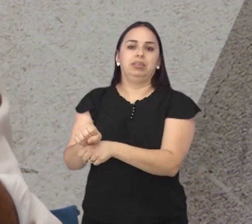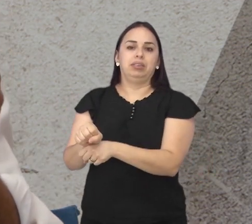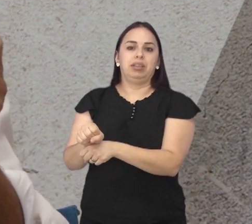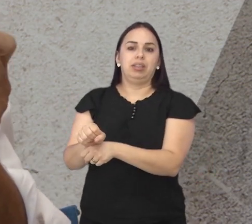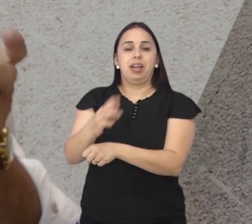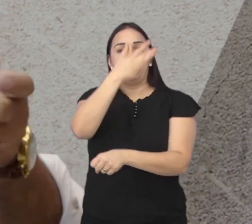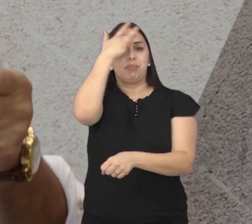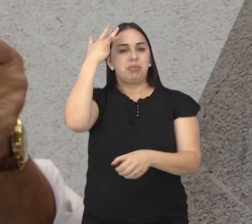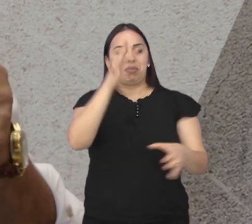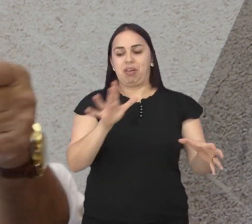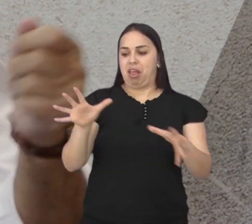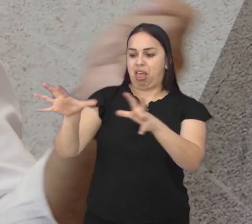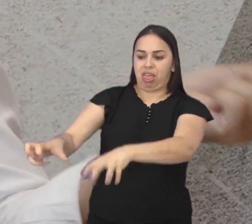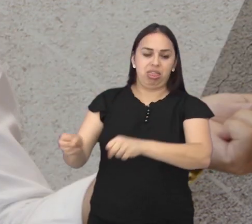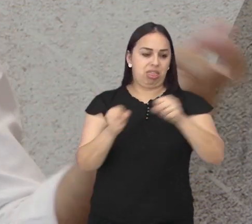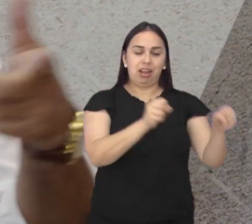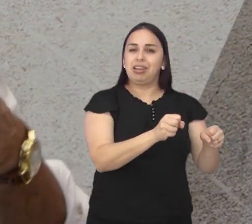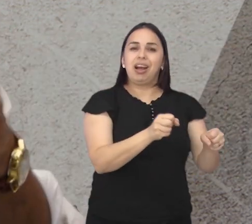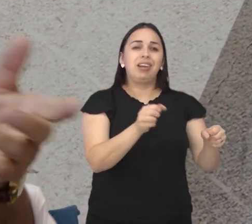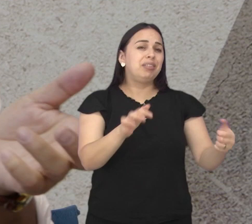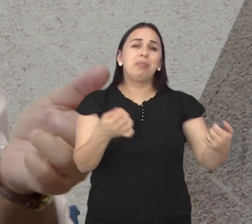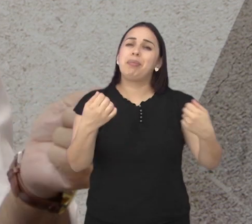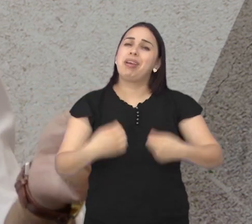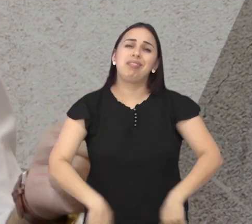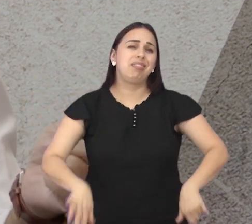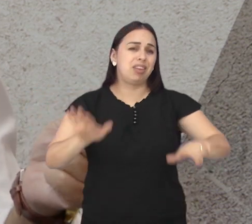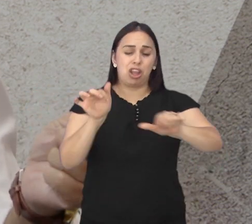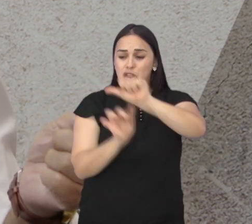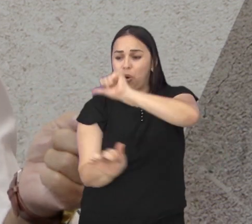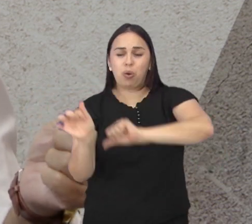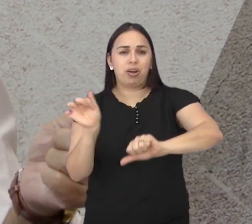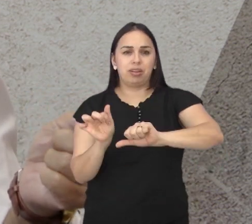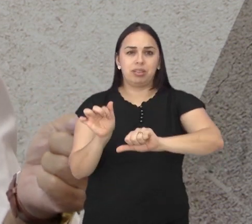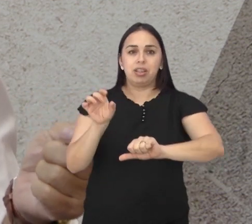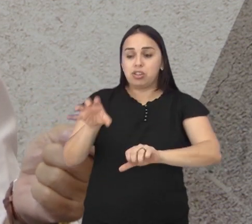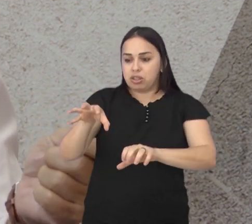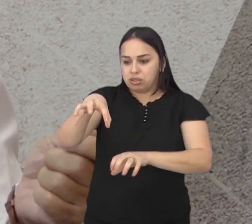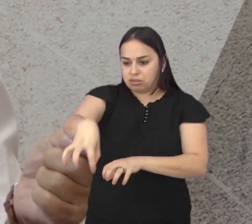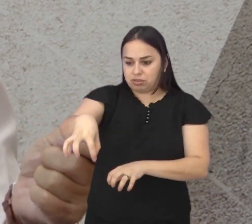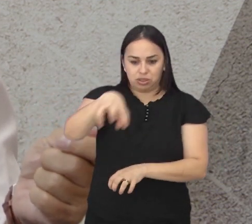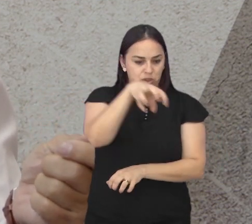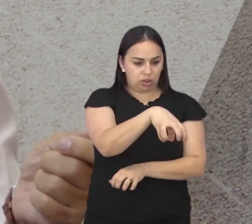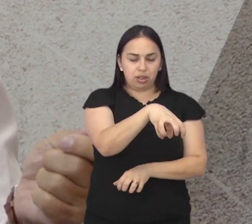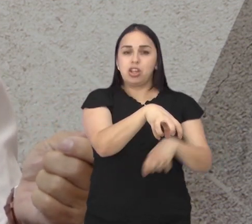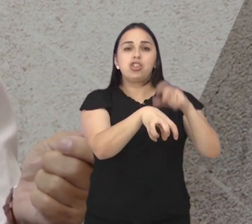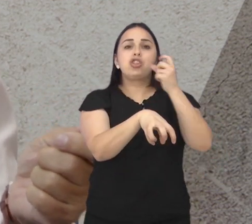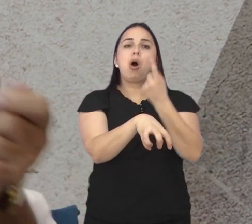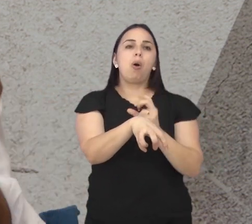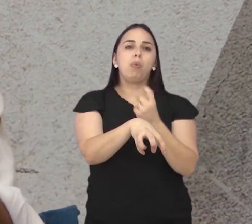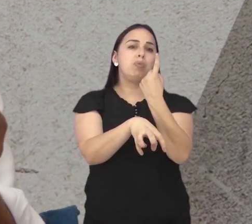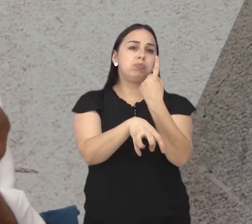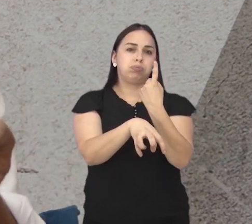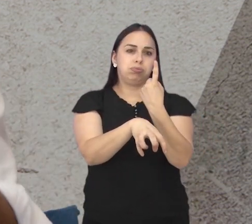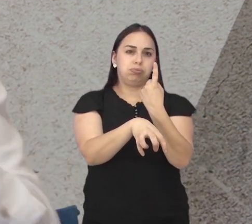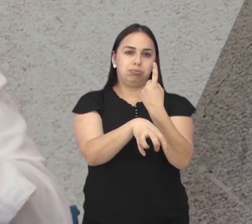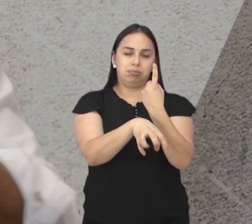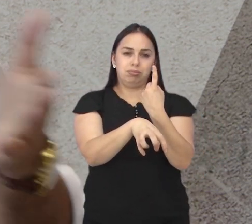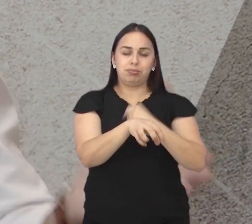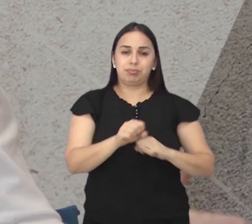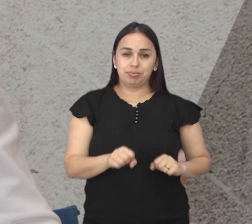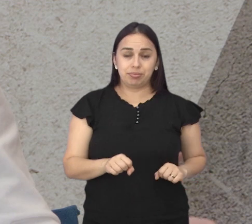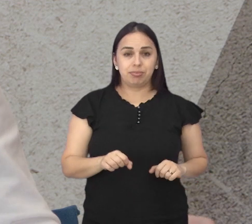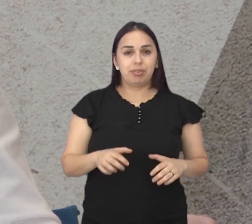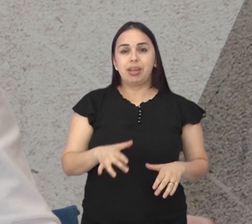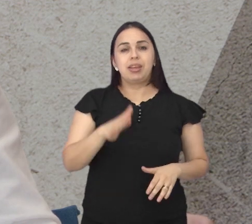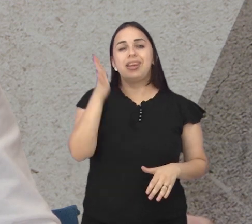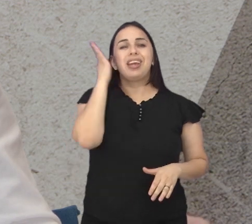de funcionar, eles simplesmente trocam a bateria. E você não precisa trocar a bateria. Estraga só um bloco. Se estragar um bloco daquele, a bateria